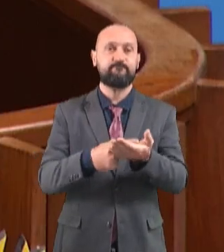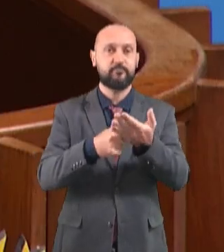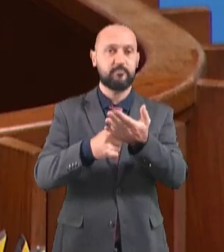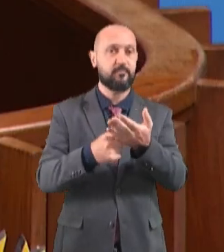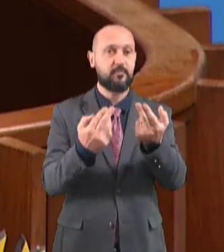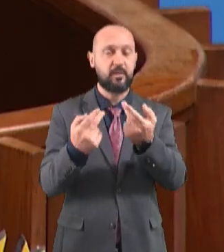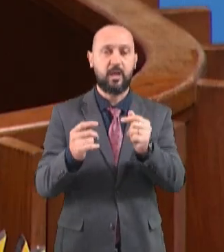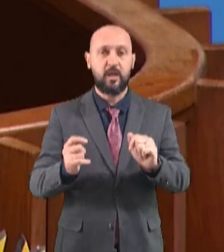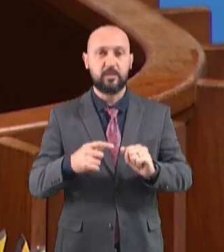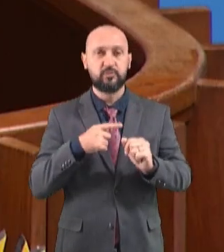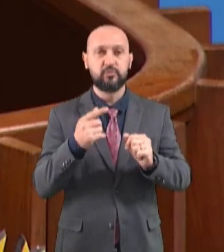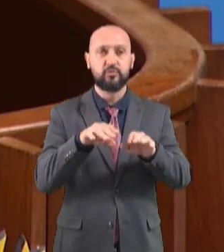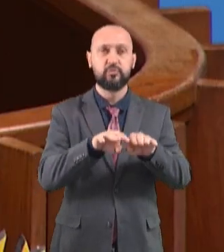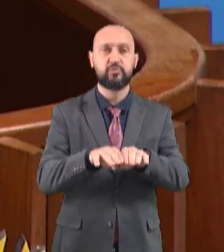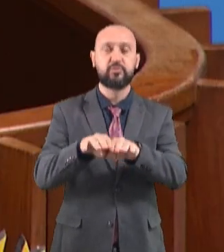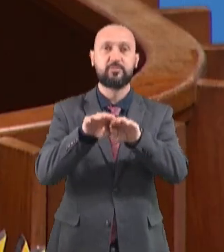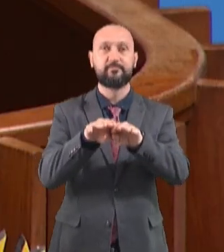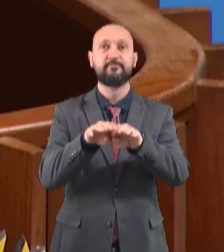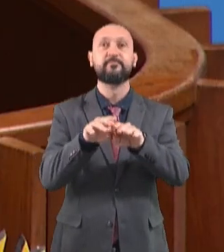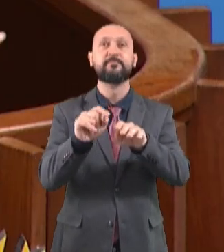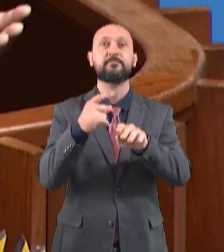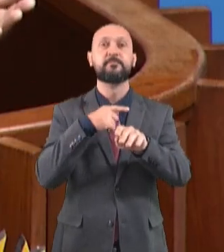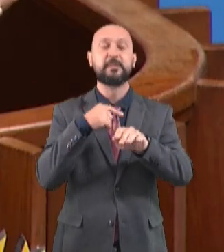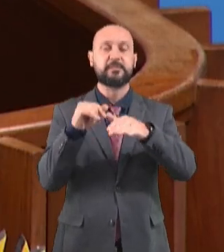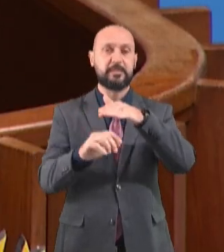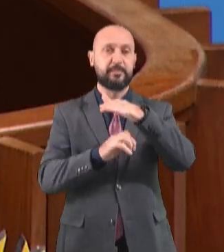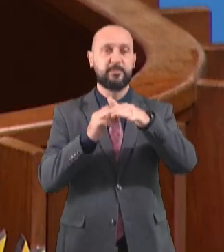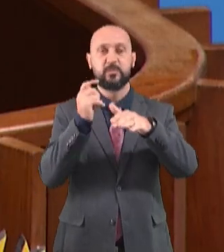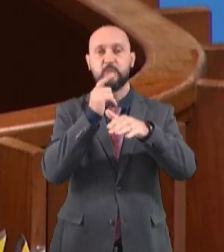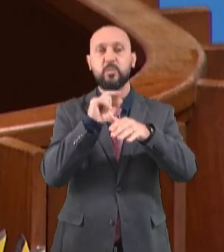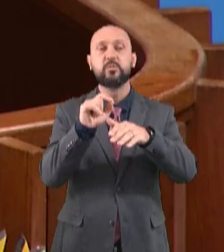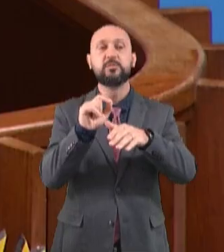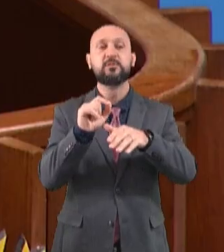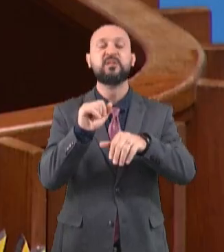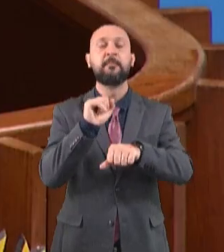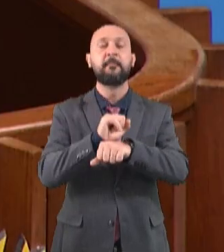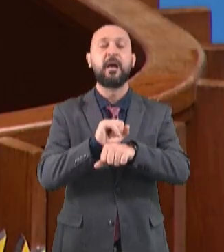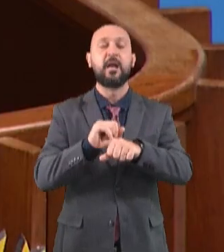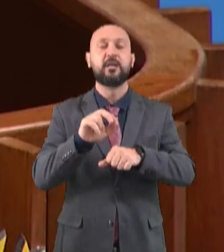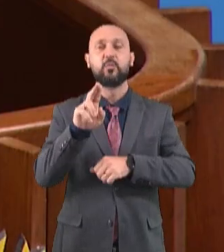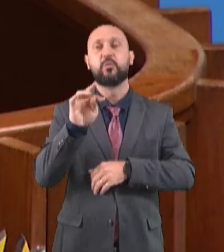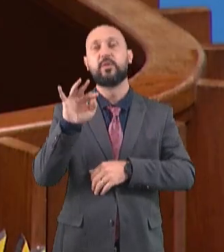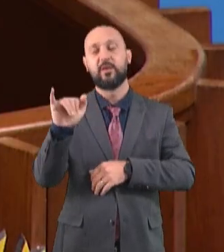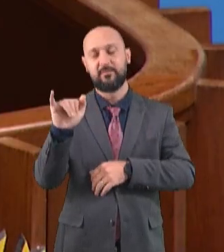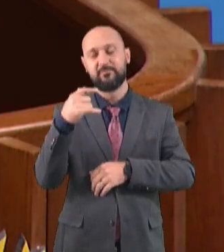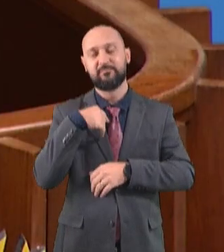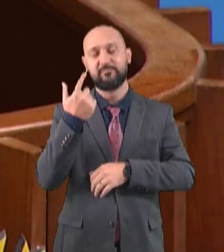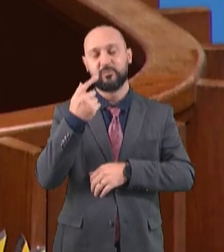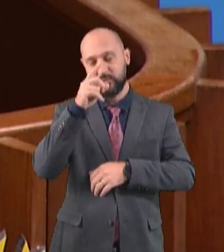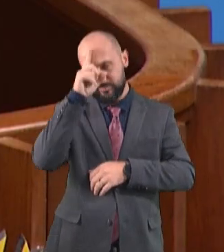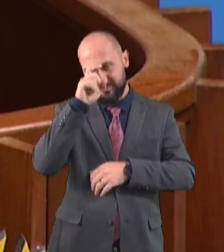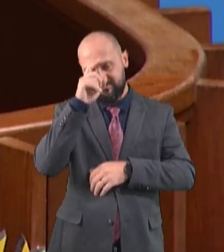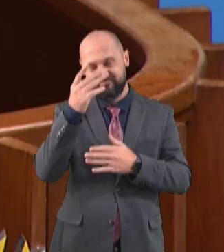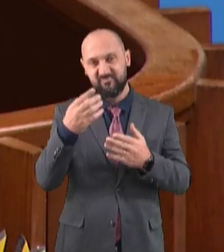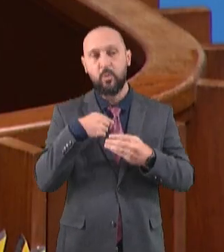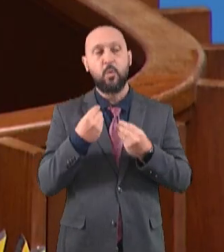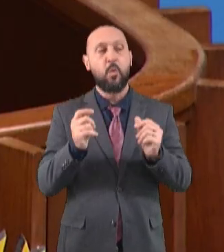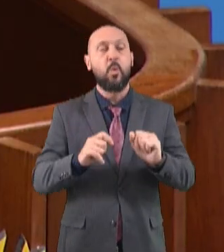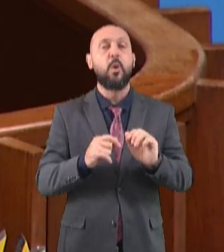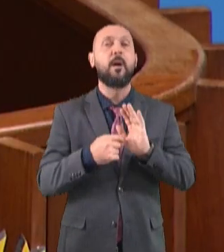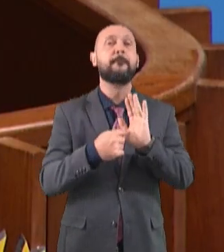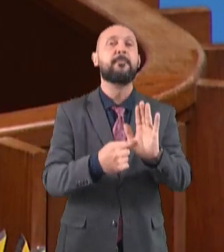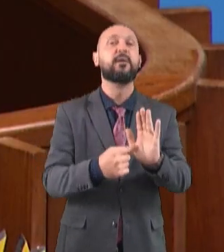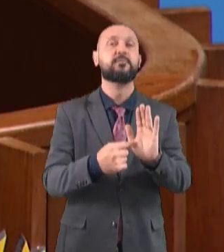essas mesmas condições de generosidade para que essa empresa possa sair da UTI. E quais são as condições que nós estamos